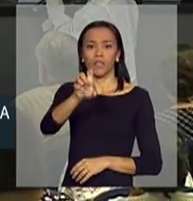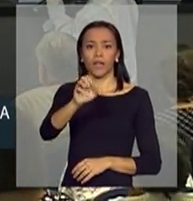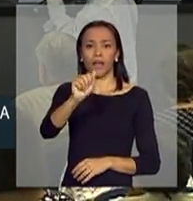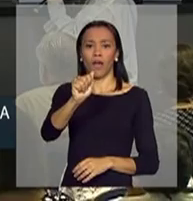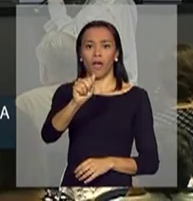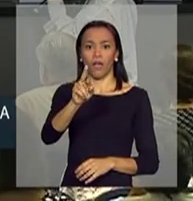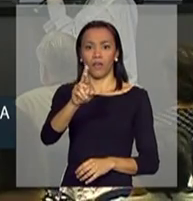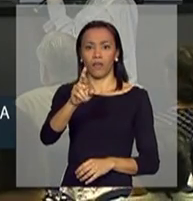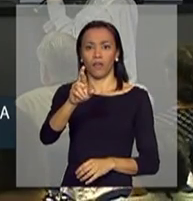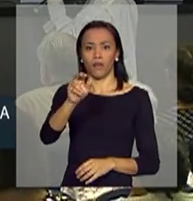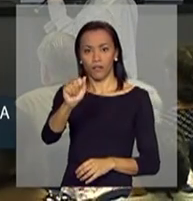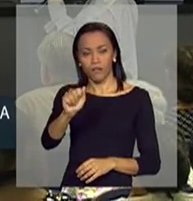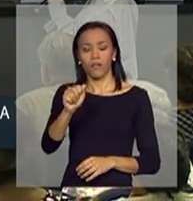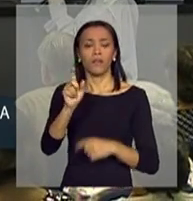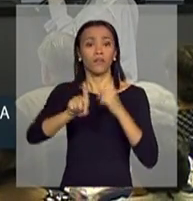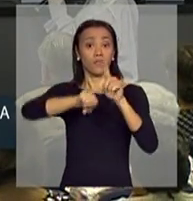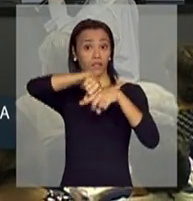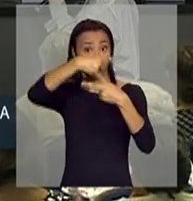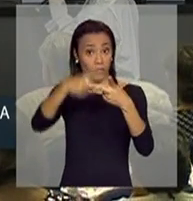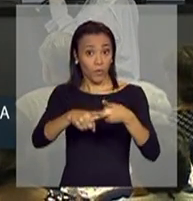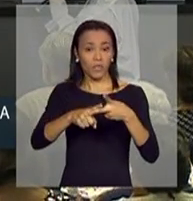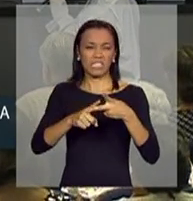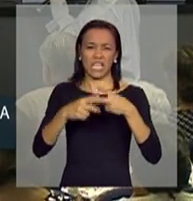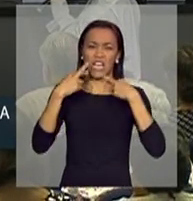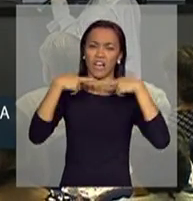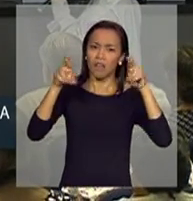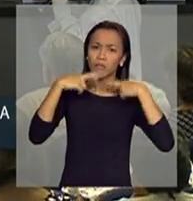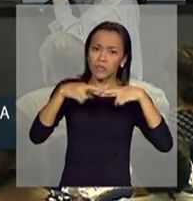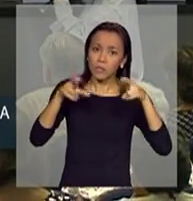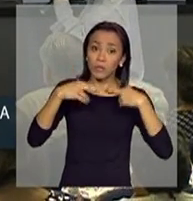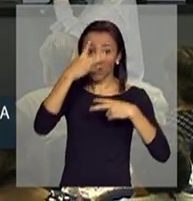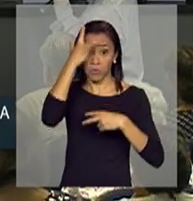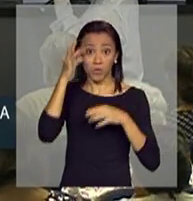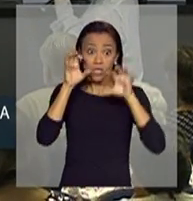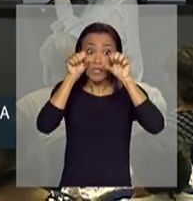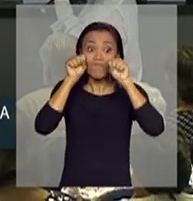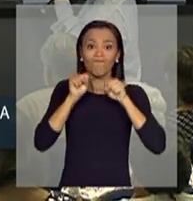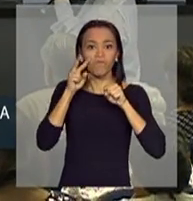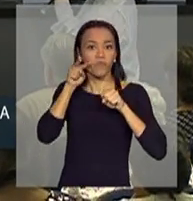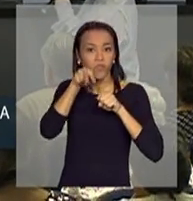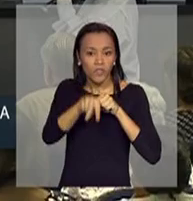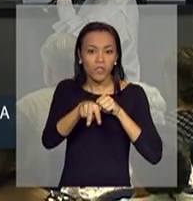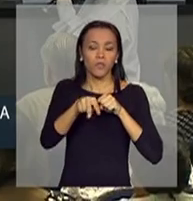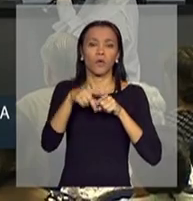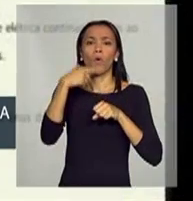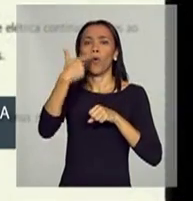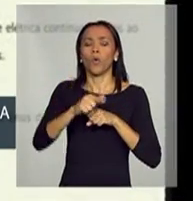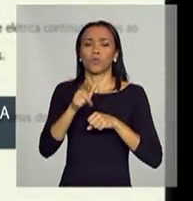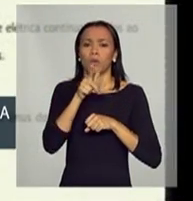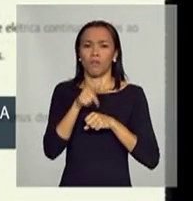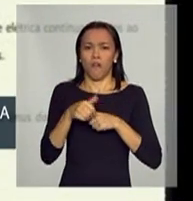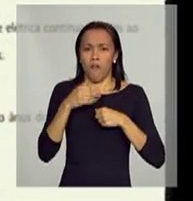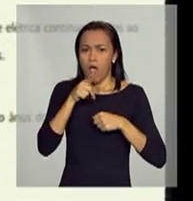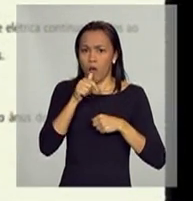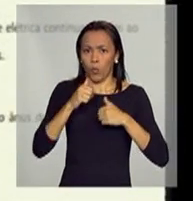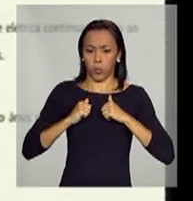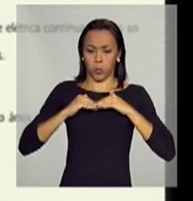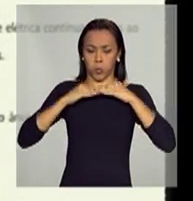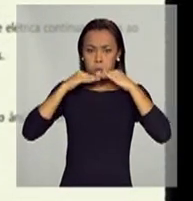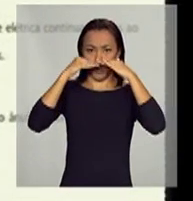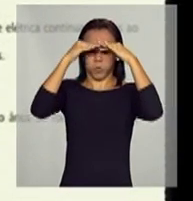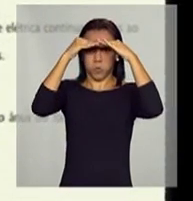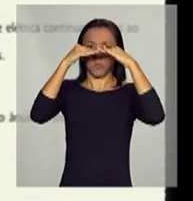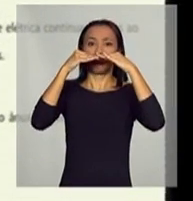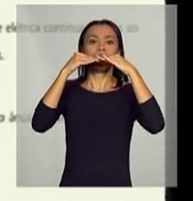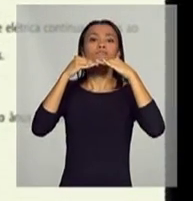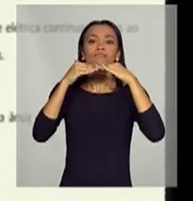tipologia que nós levantamos pelas denúncias das vítimas testemunhas. Por favor, afogamento, banho chinês,